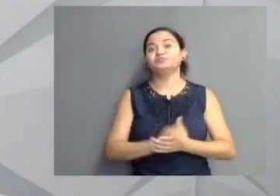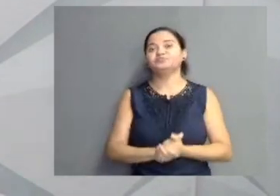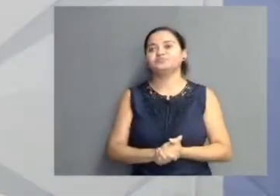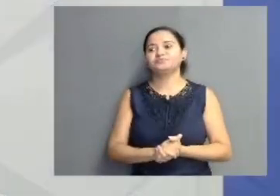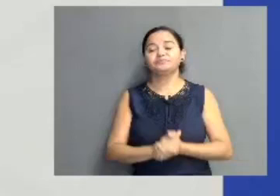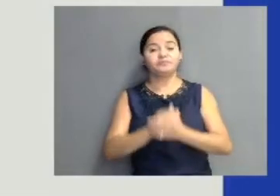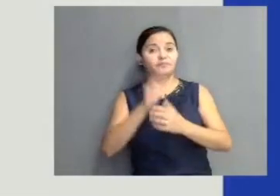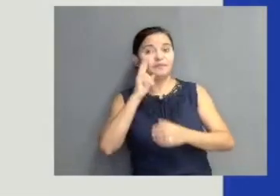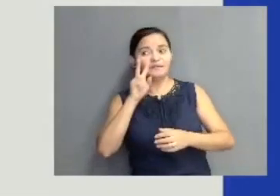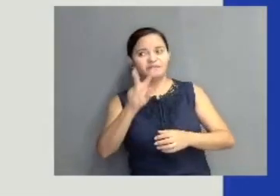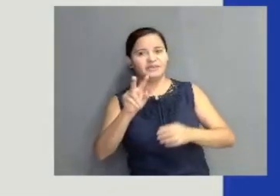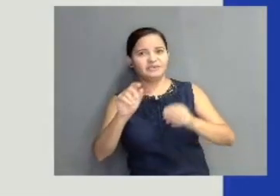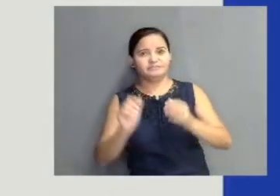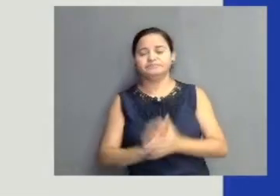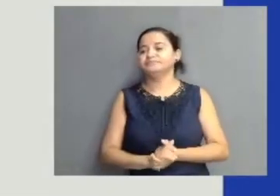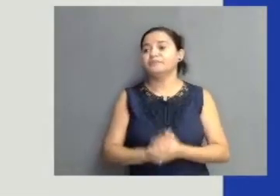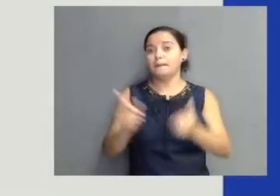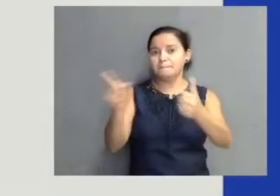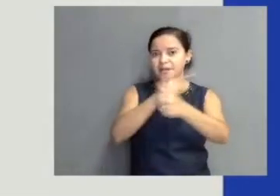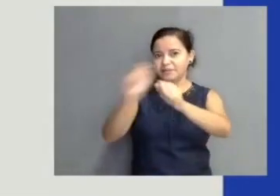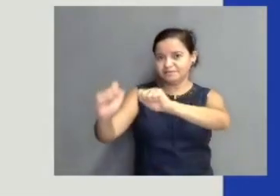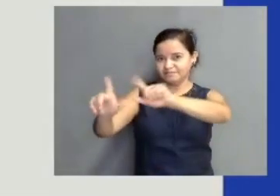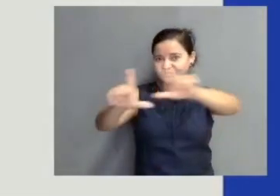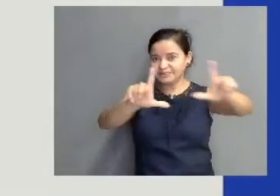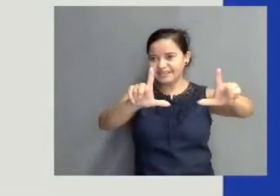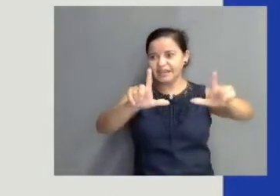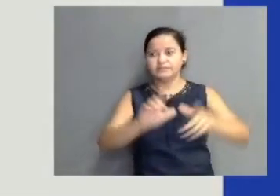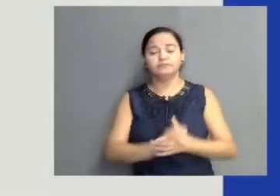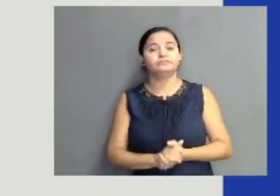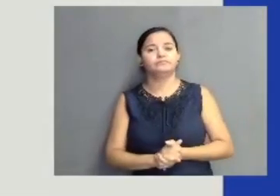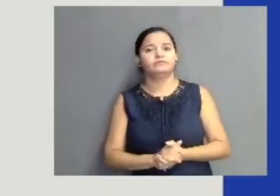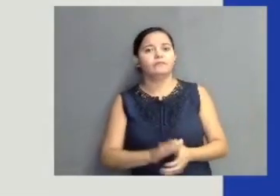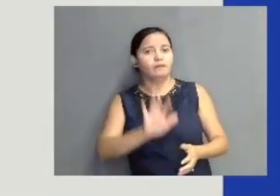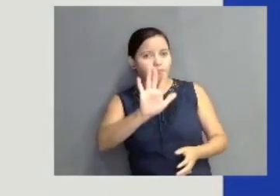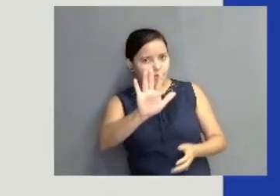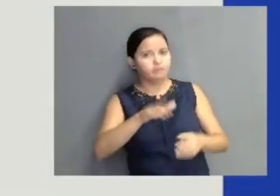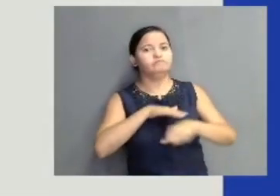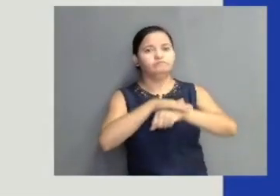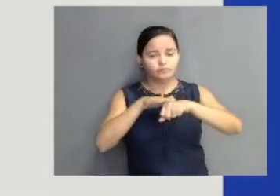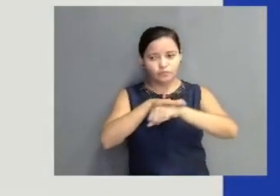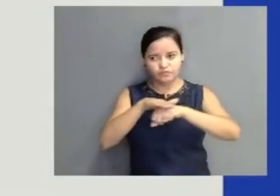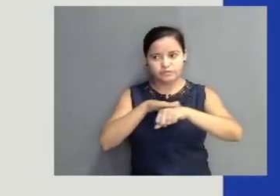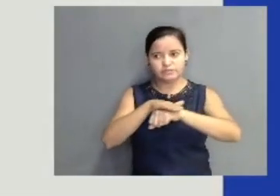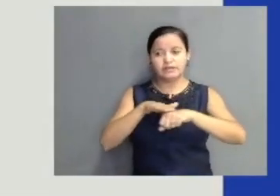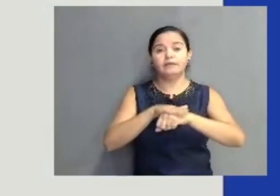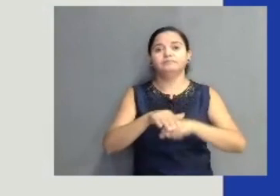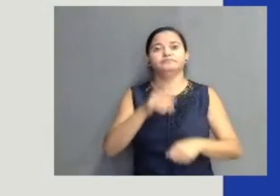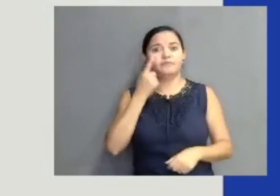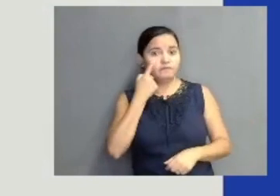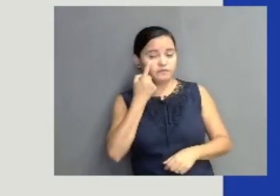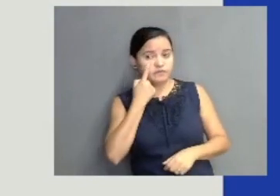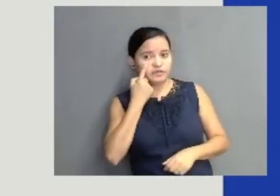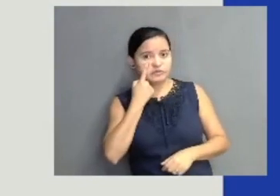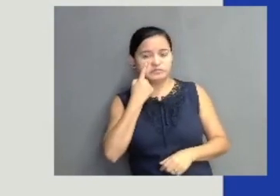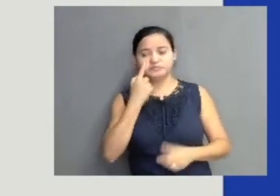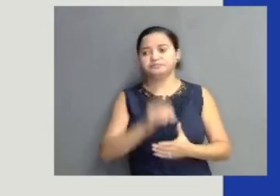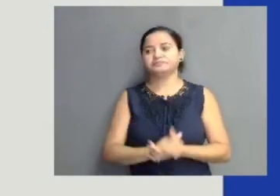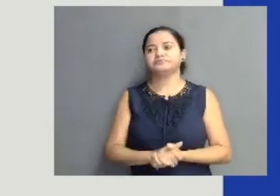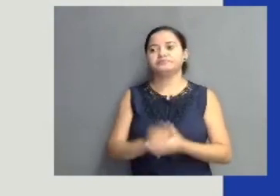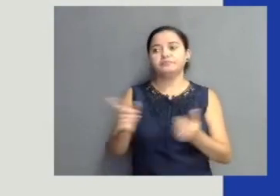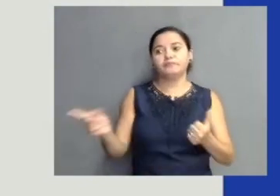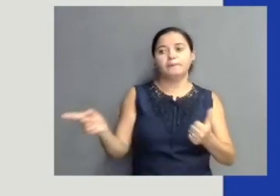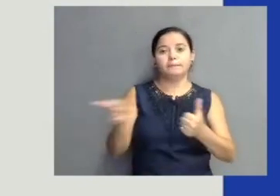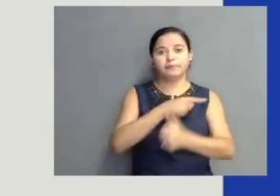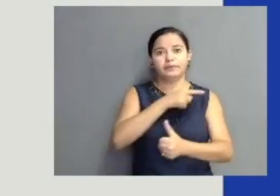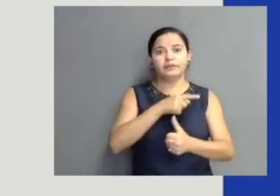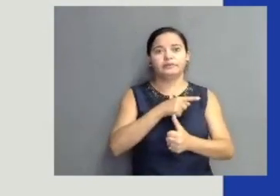para o nosso primeiro slide. Algumas dicas para início de conversa. Vejam só, nossa primeira dica,